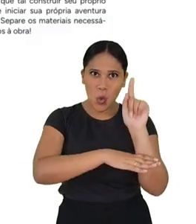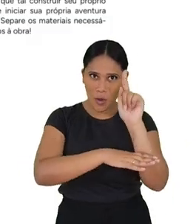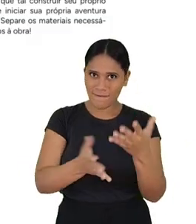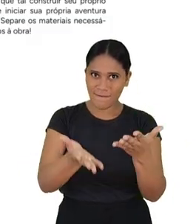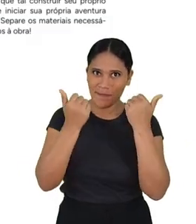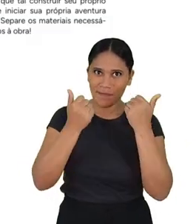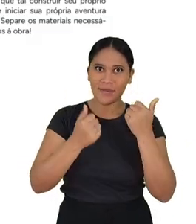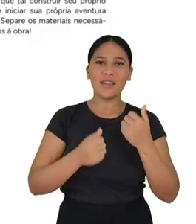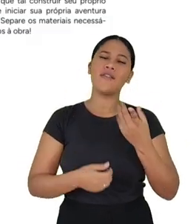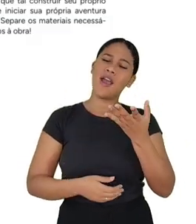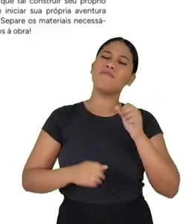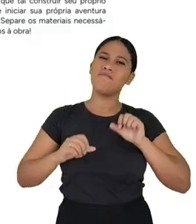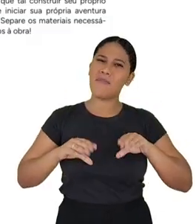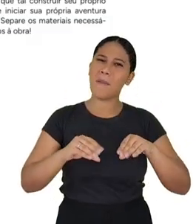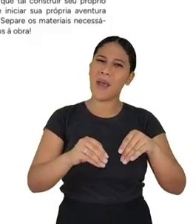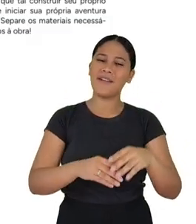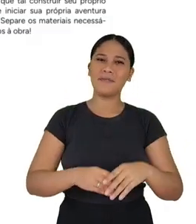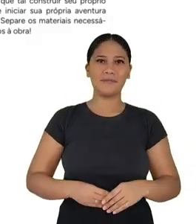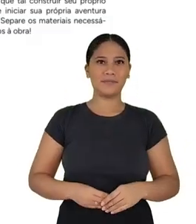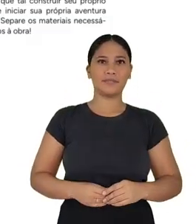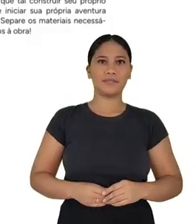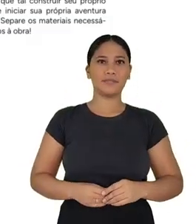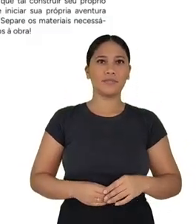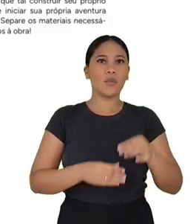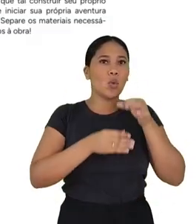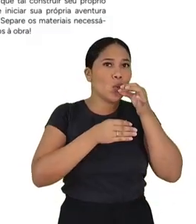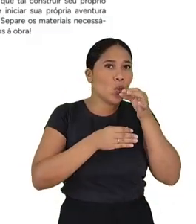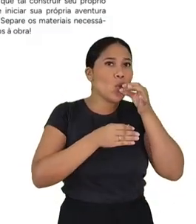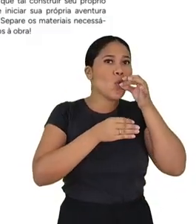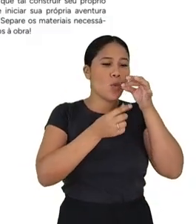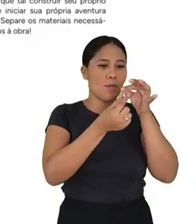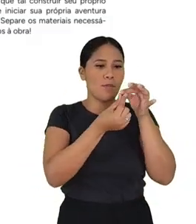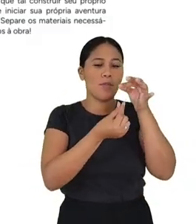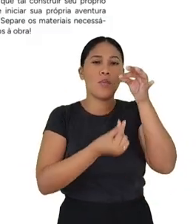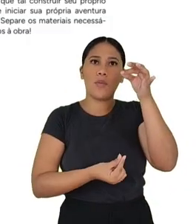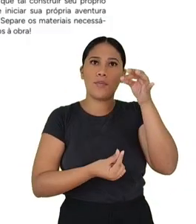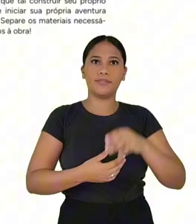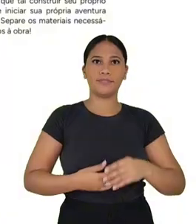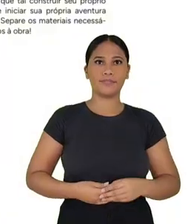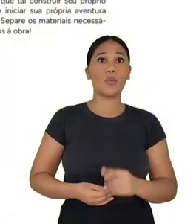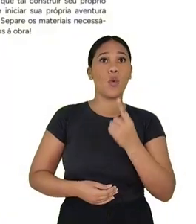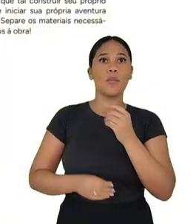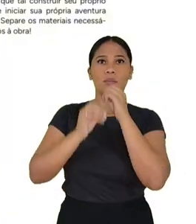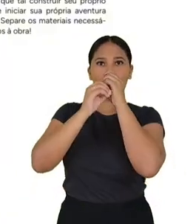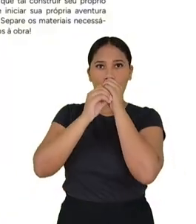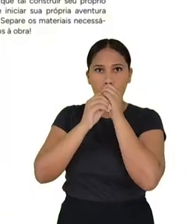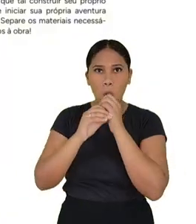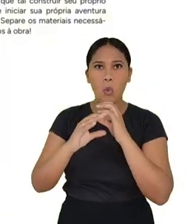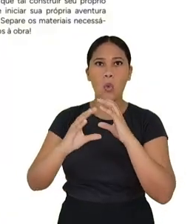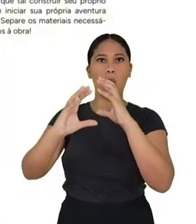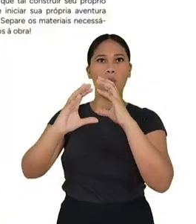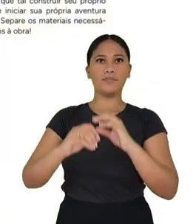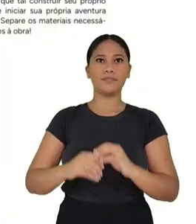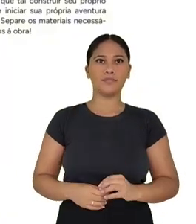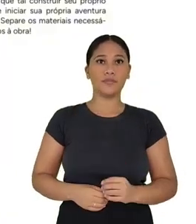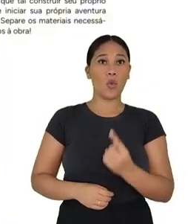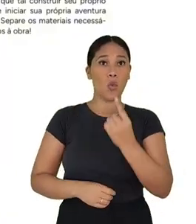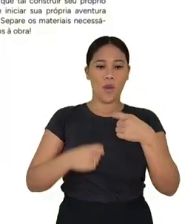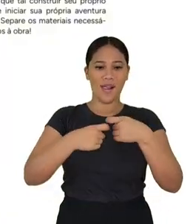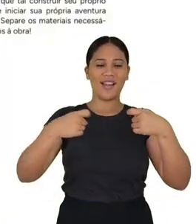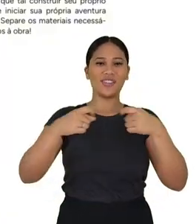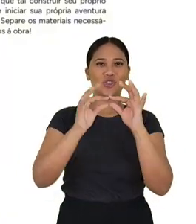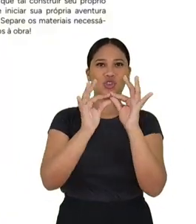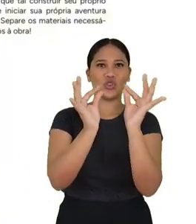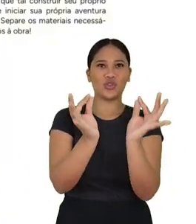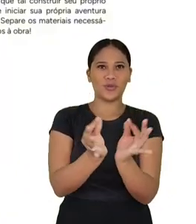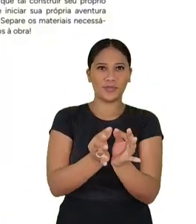materiais necessários e mãos à obra. Materiais necessários: um canudinho, uma bexiga,